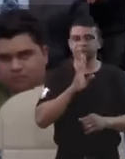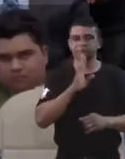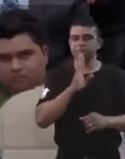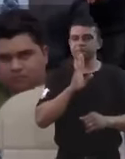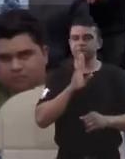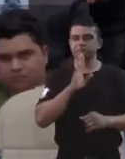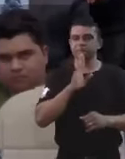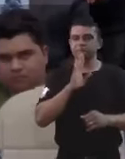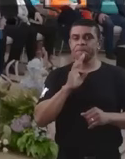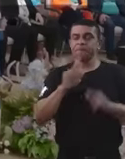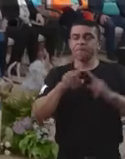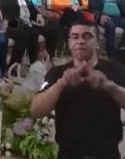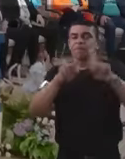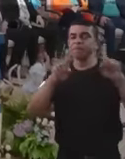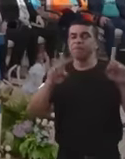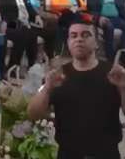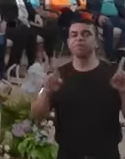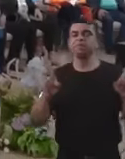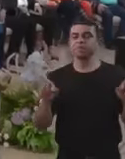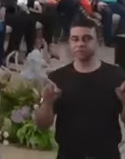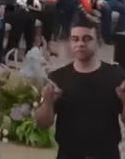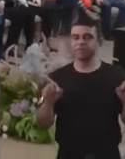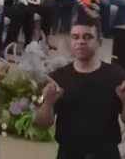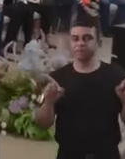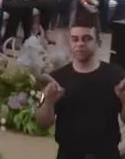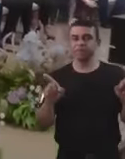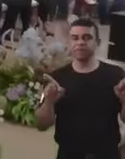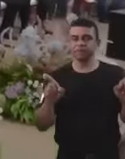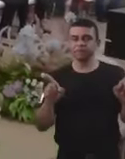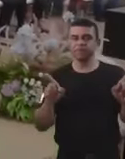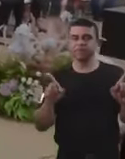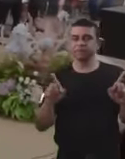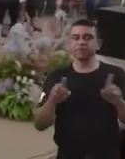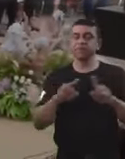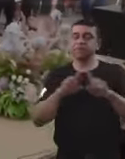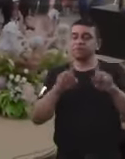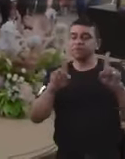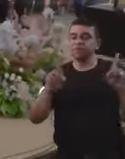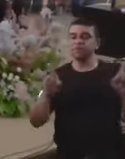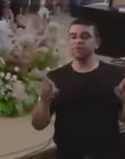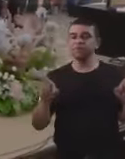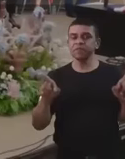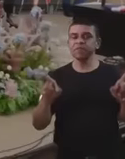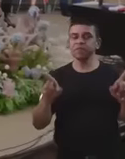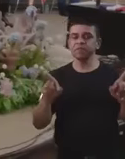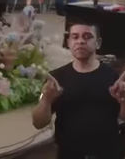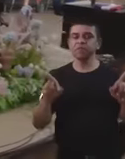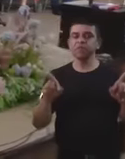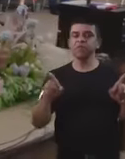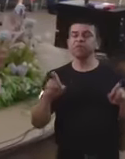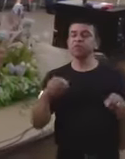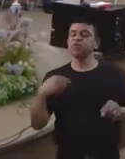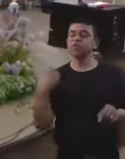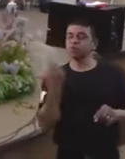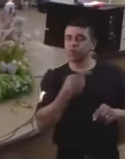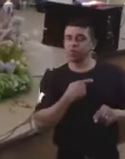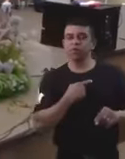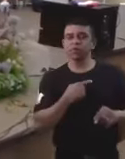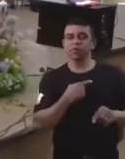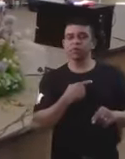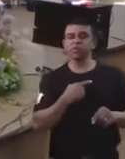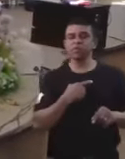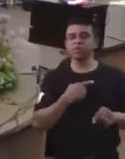uma bênção para o mundo se ainda não somos uma bênção para a nossa igreja local? O